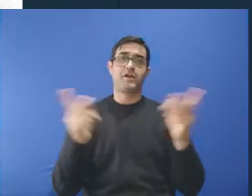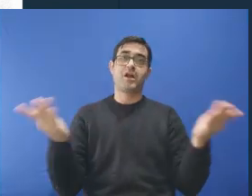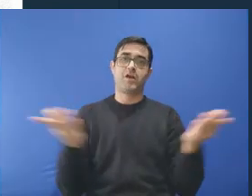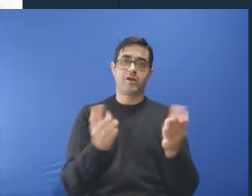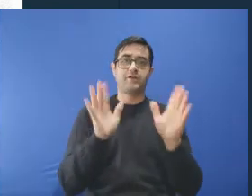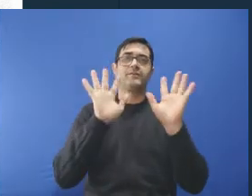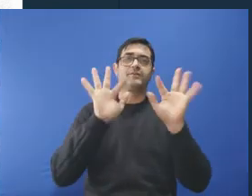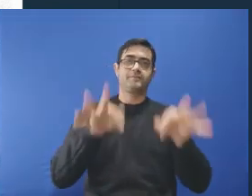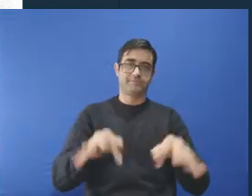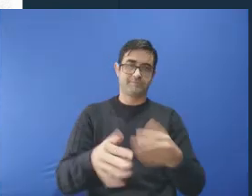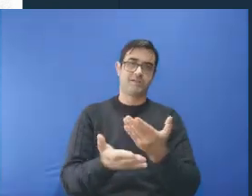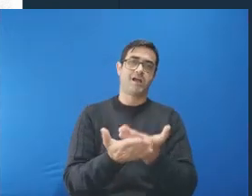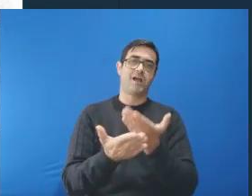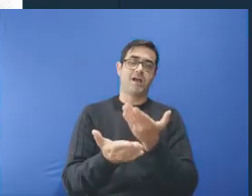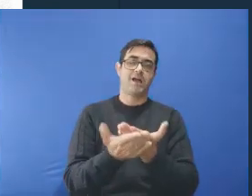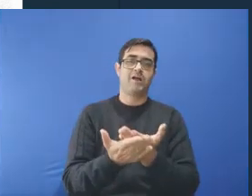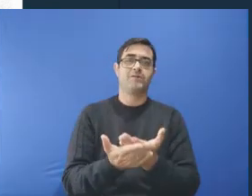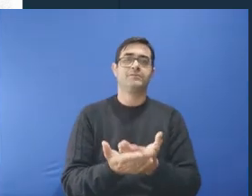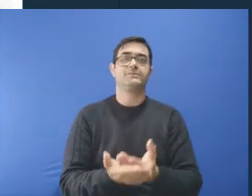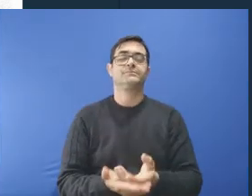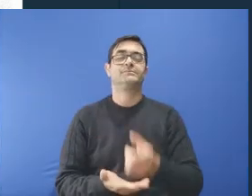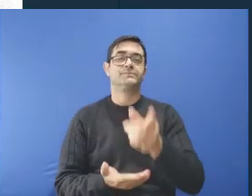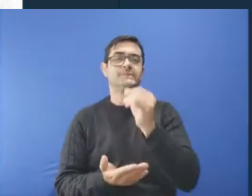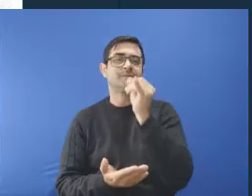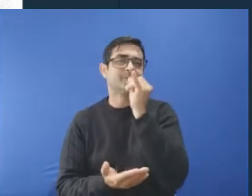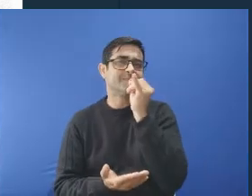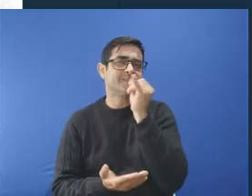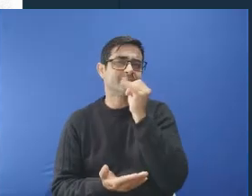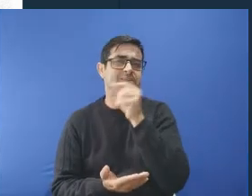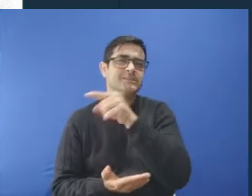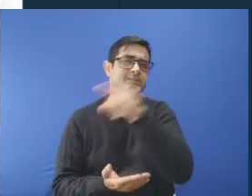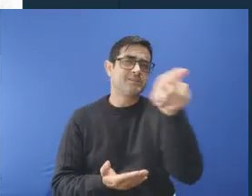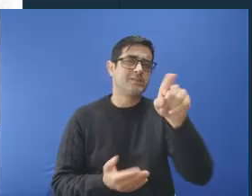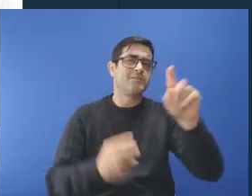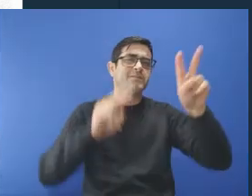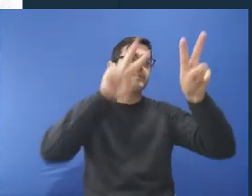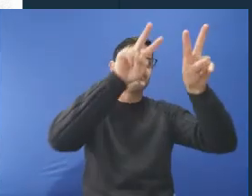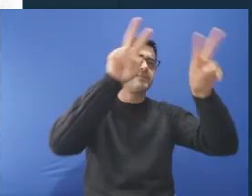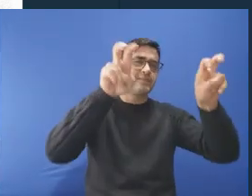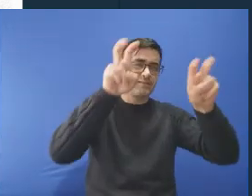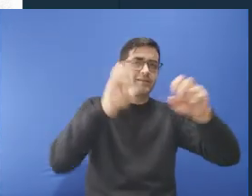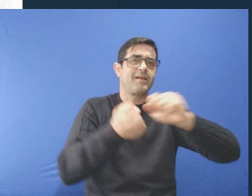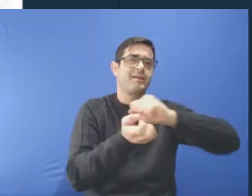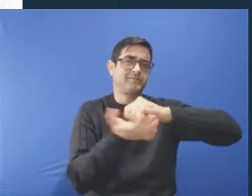Esse exemplo também aparece na tarefa desta semana.